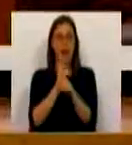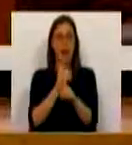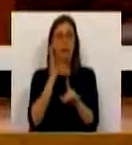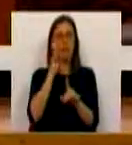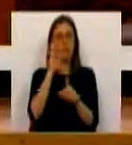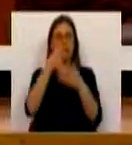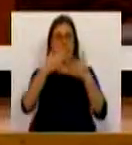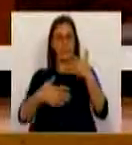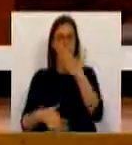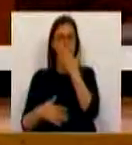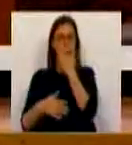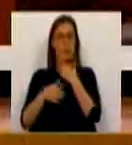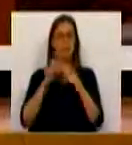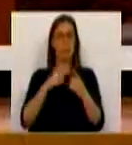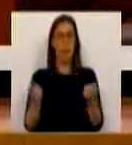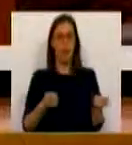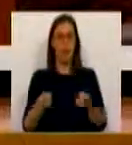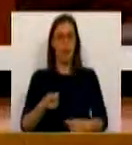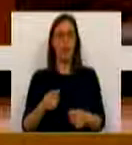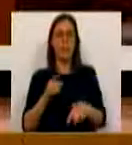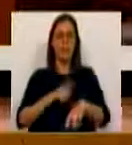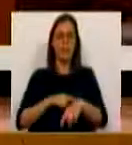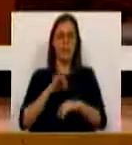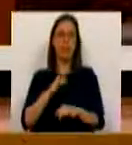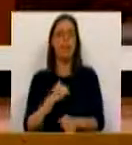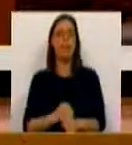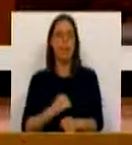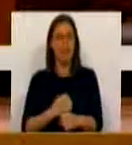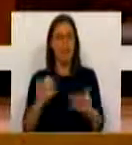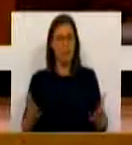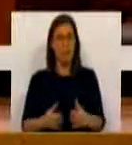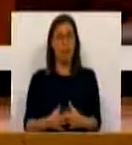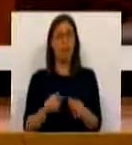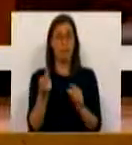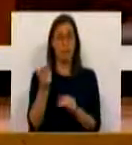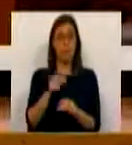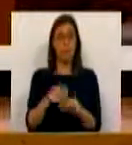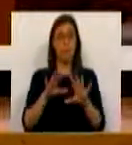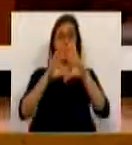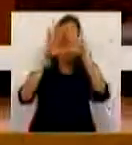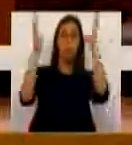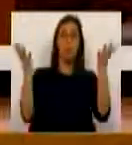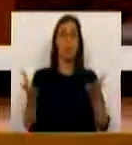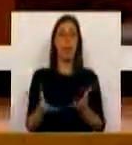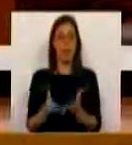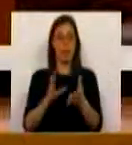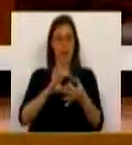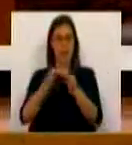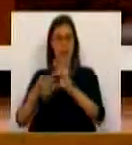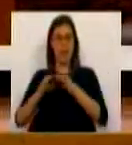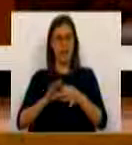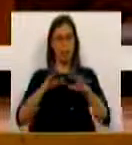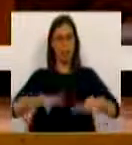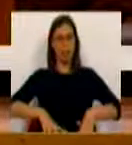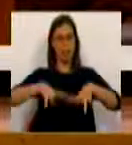já enunciadas sobre a organização do tempo de trabalho. O fenómeno da globalização, em articulação